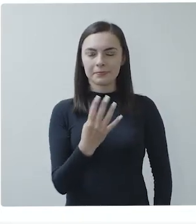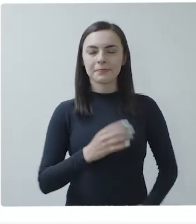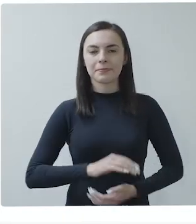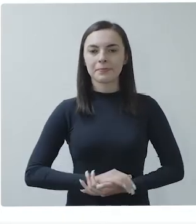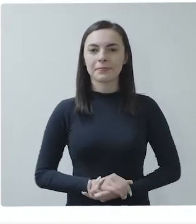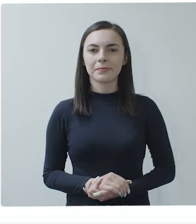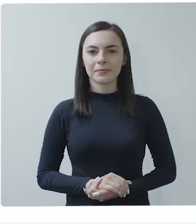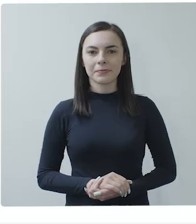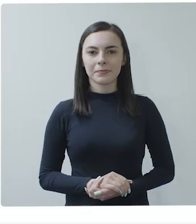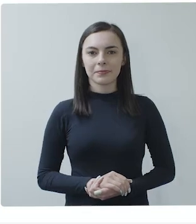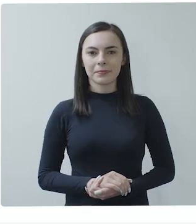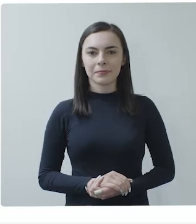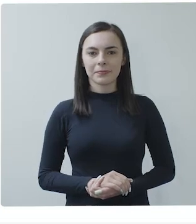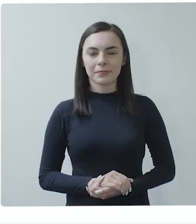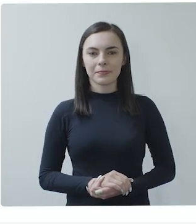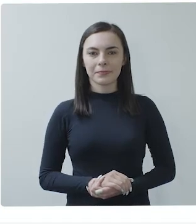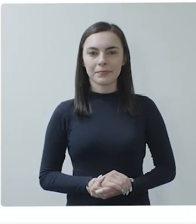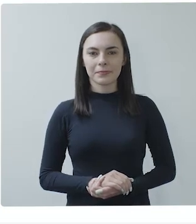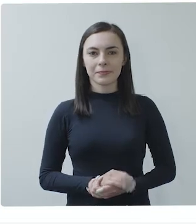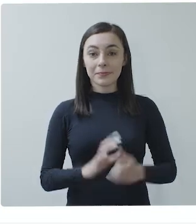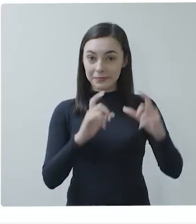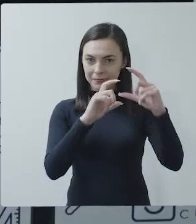quatro. É uma tirinha maior.